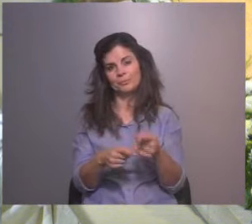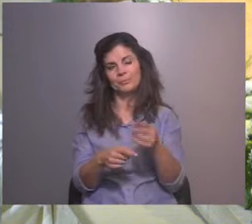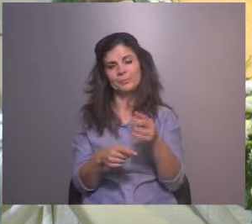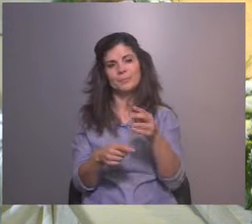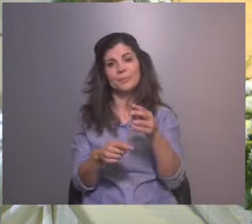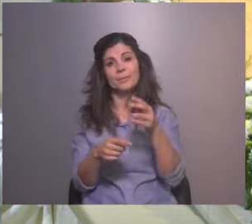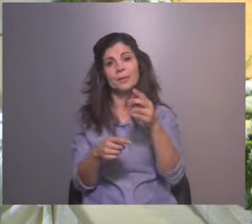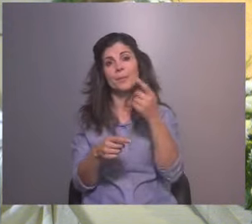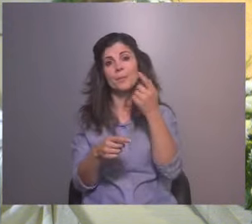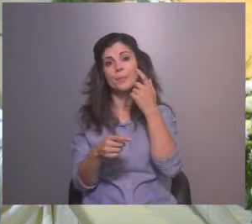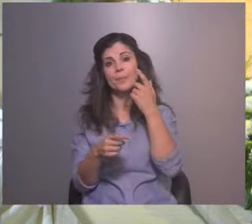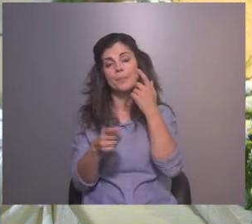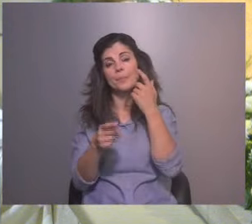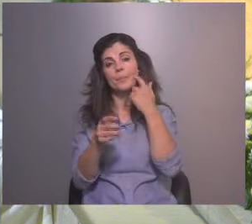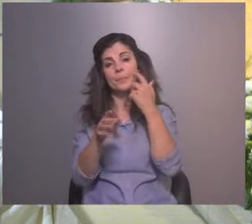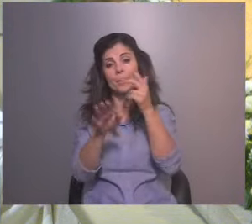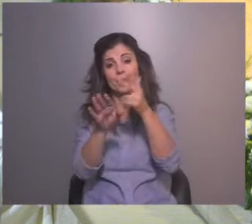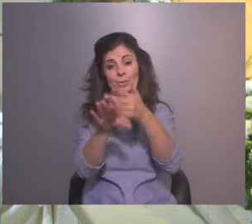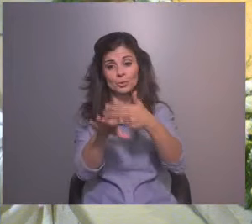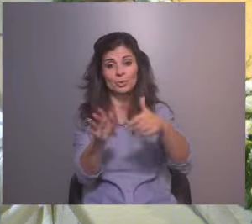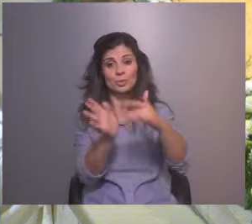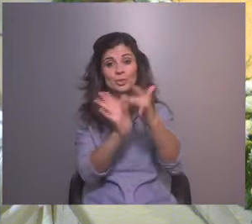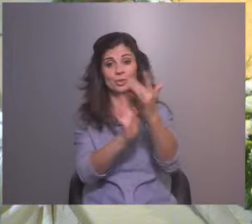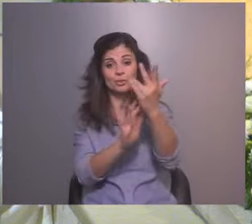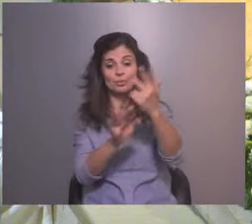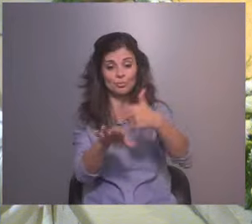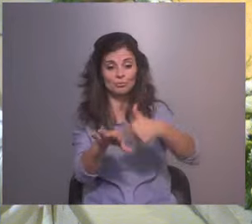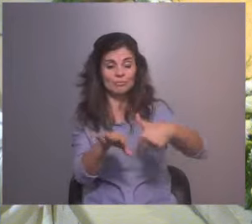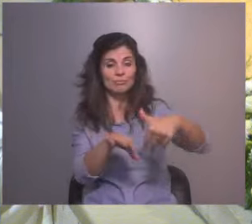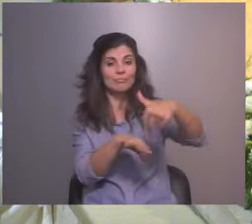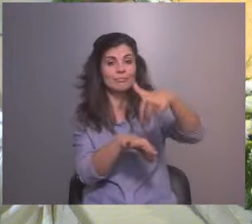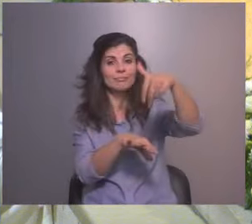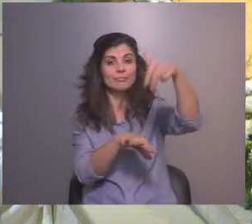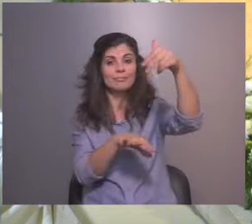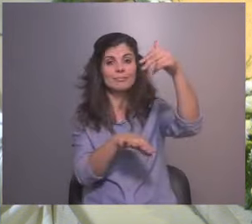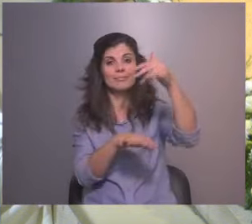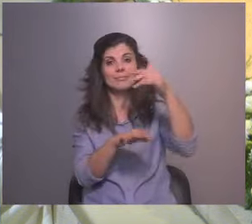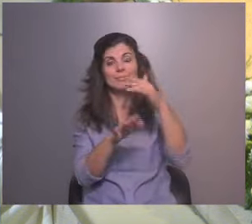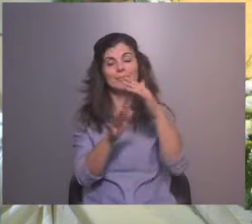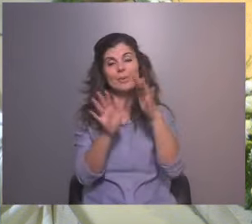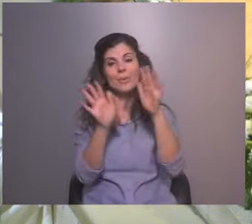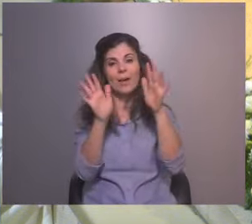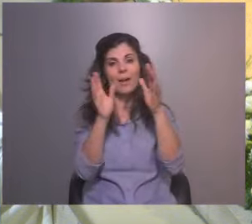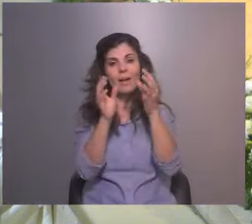procurar o lugar que nos seja mais oportuno